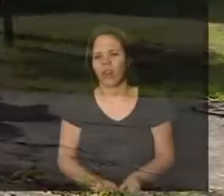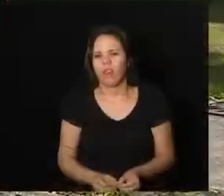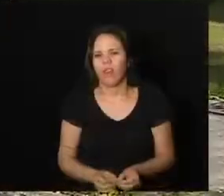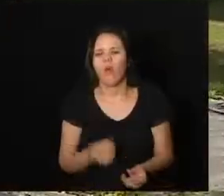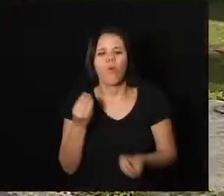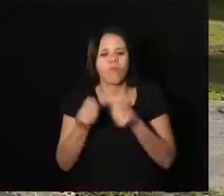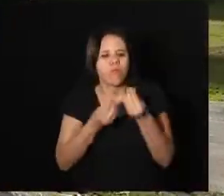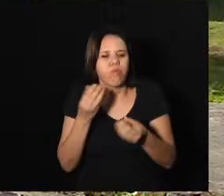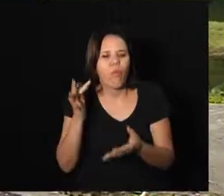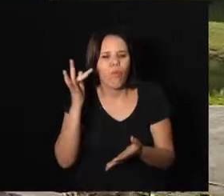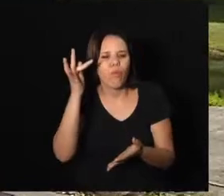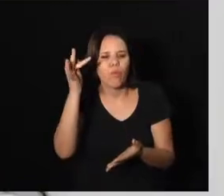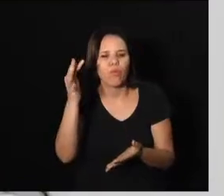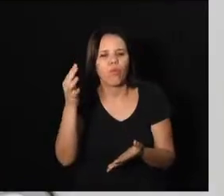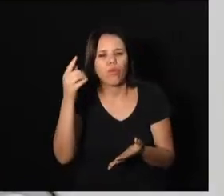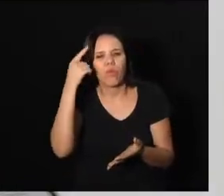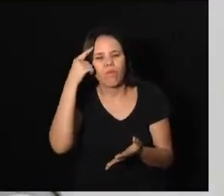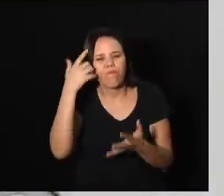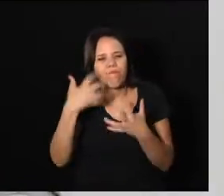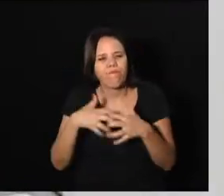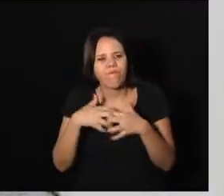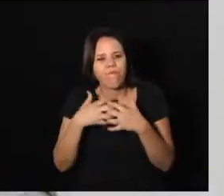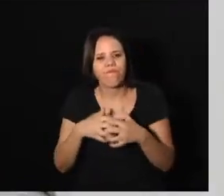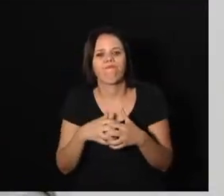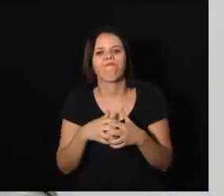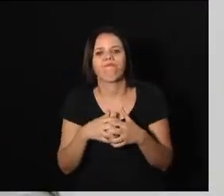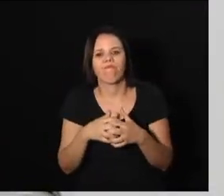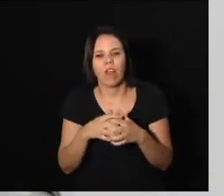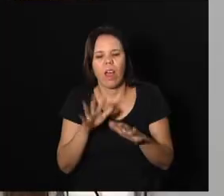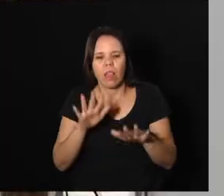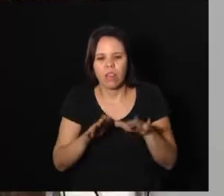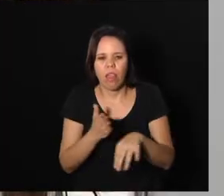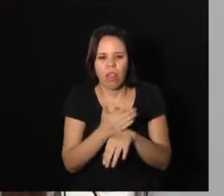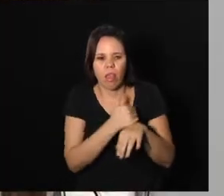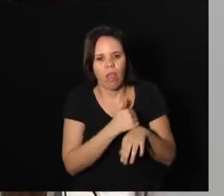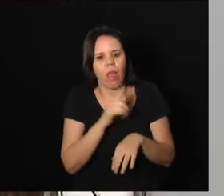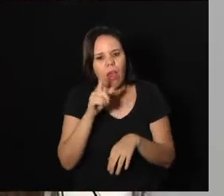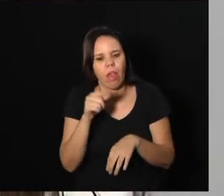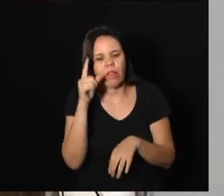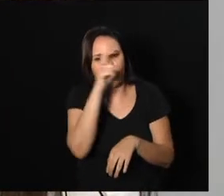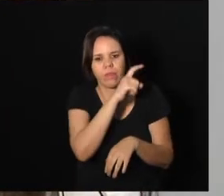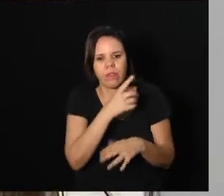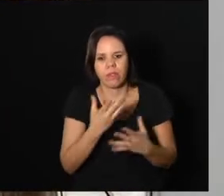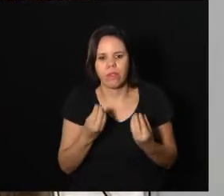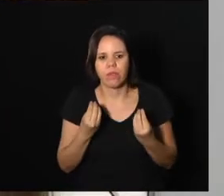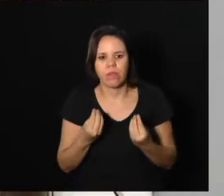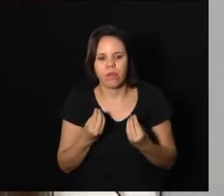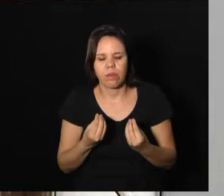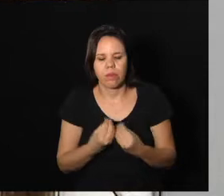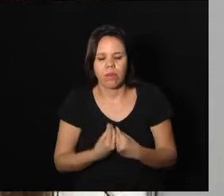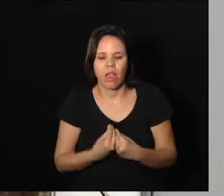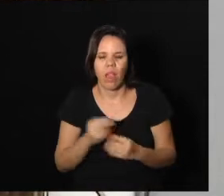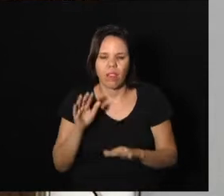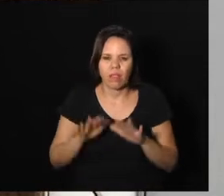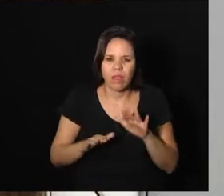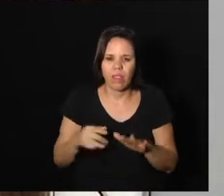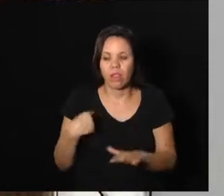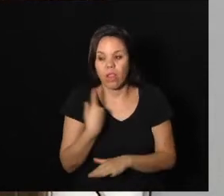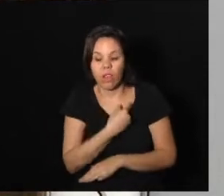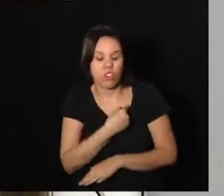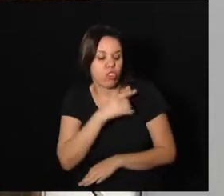Trilhar o futuro tão cedo, às vezes é complicado. É muito difícil, porque não envolve só a